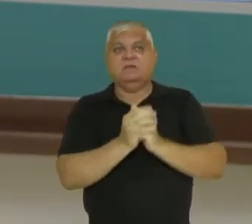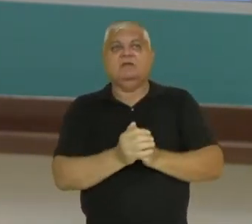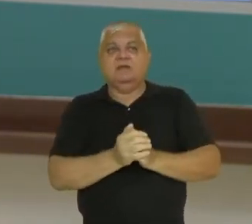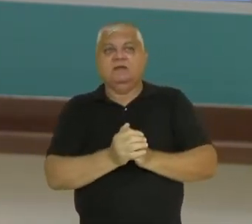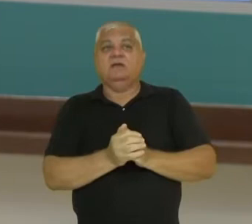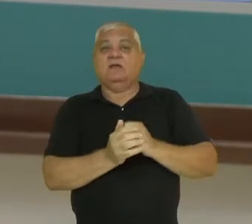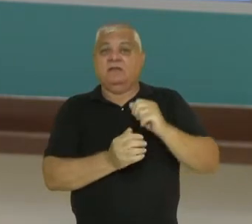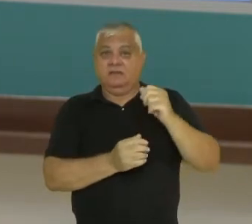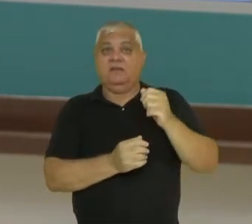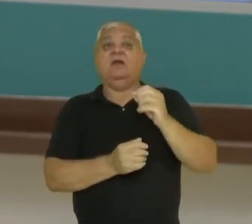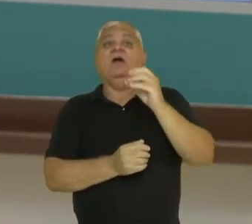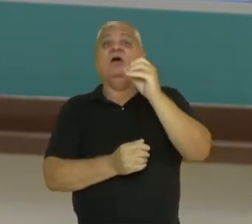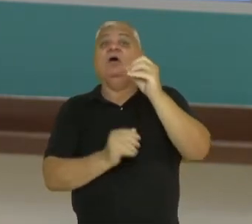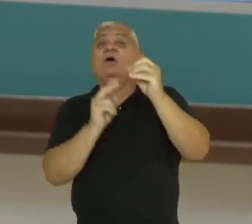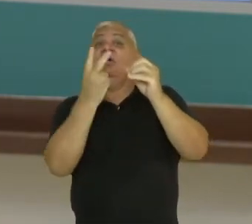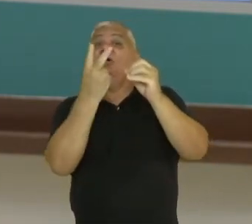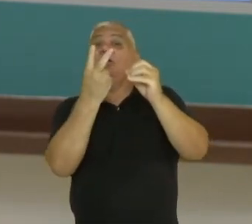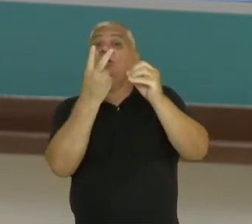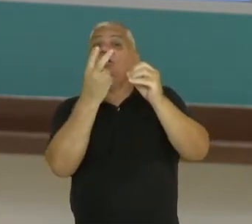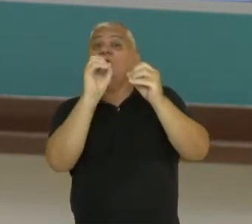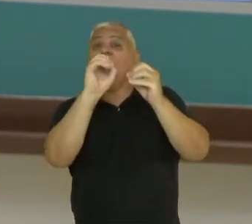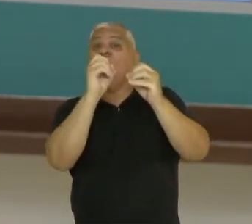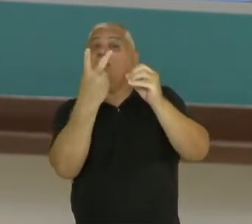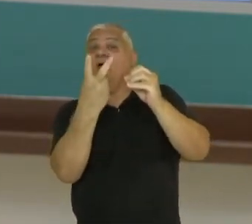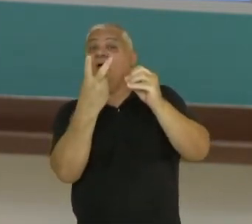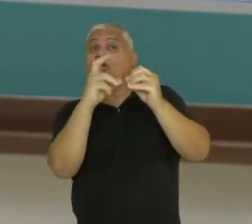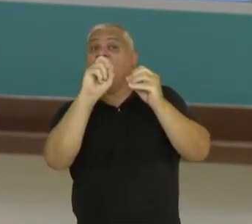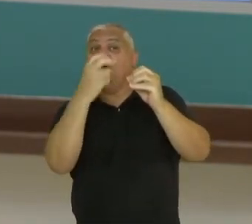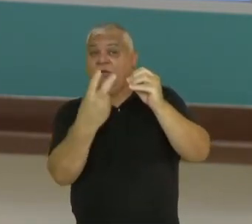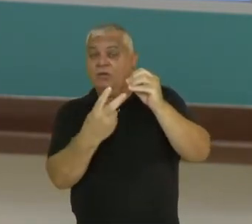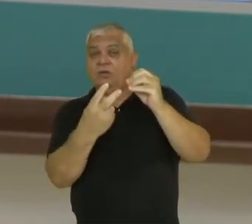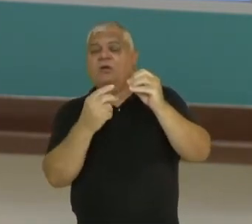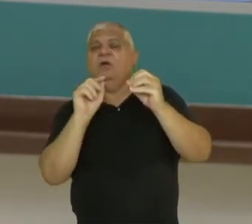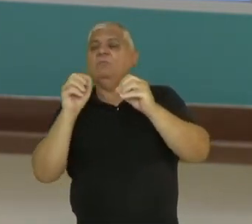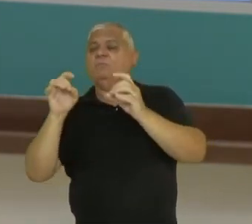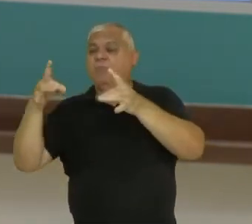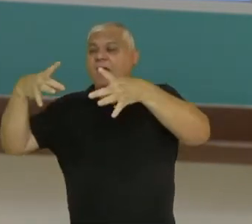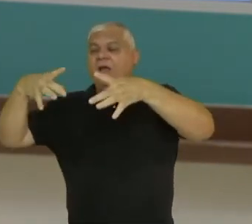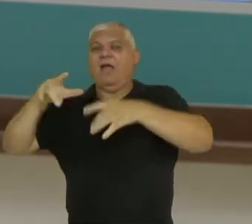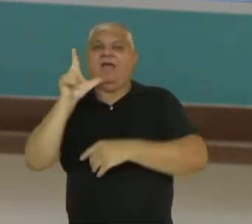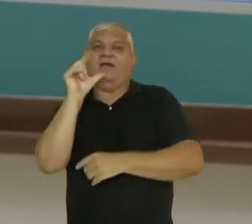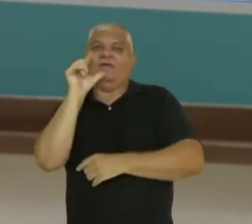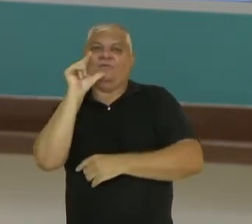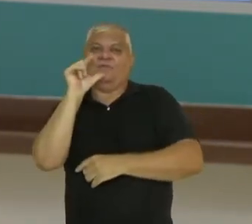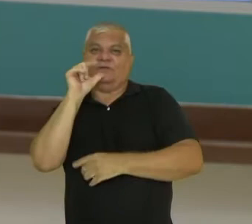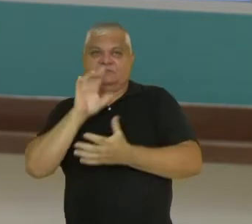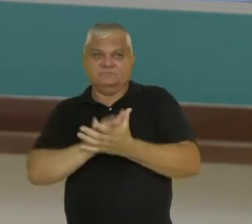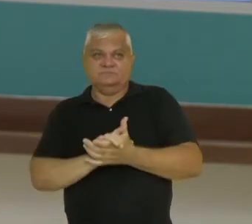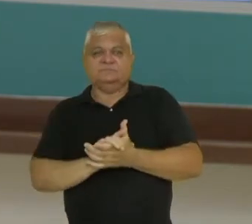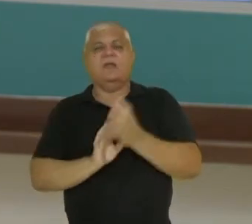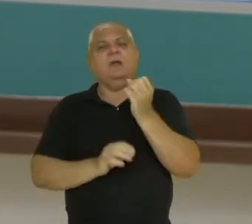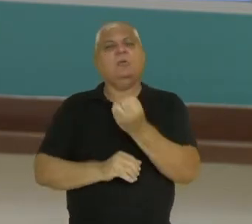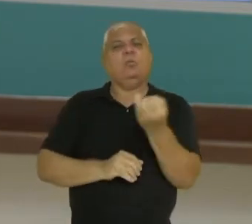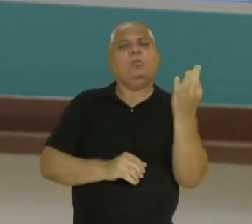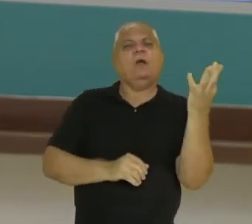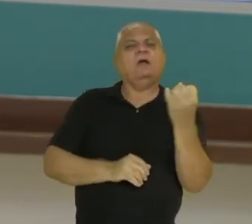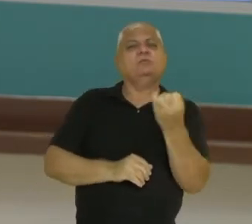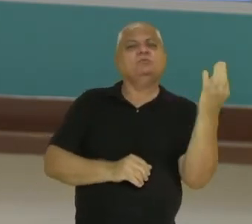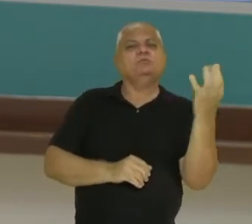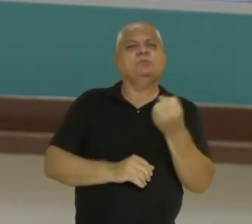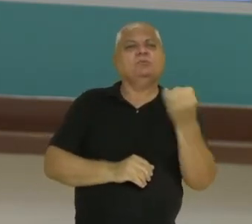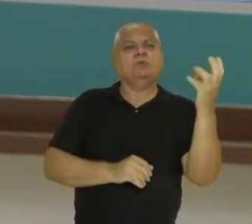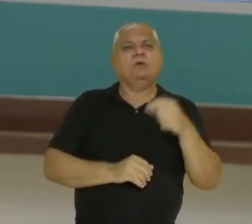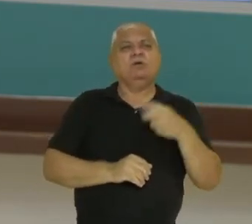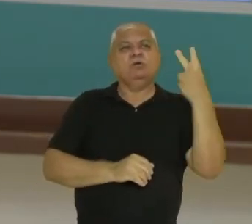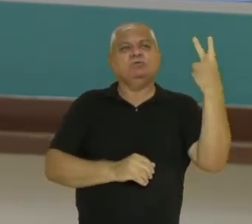o H2 e o O2, formando um produto que é o H2O. E aí a gente tem as quantidades com que cada um deles